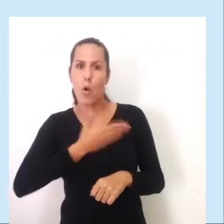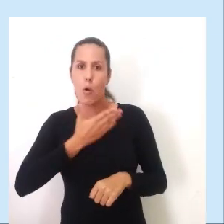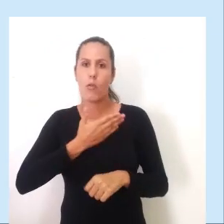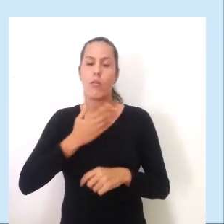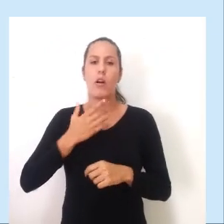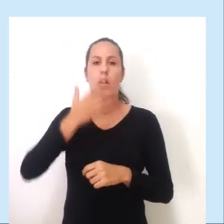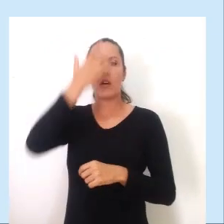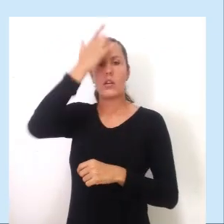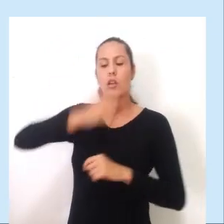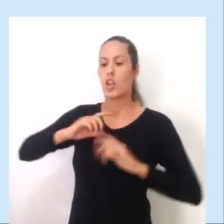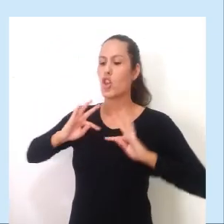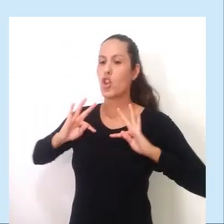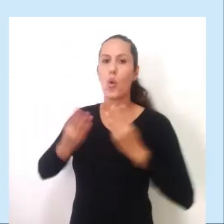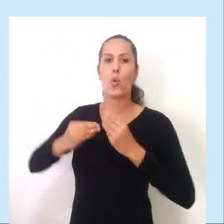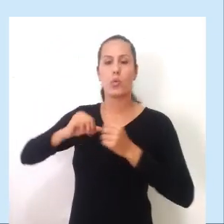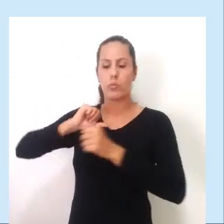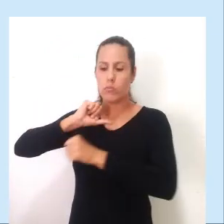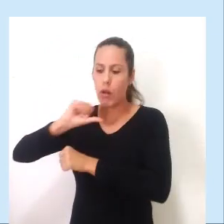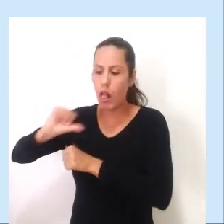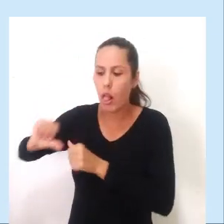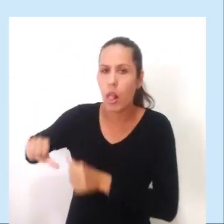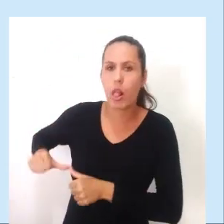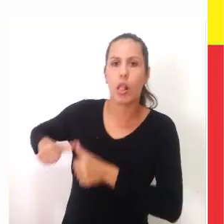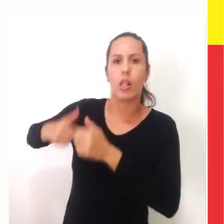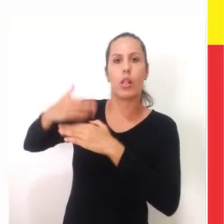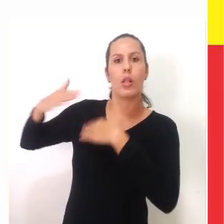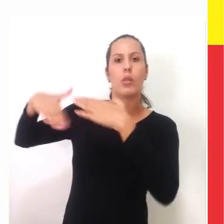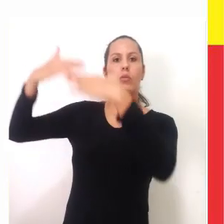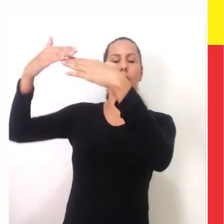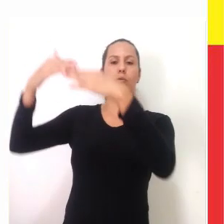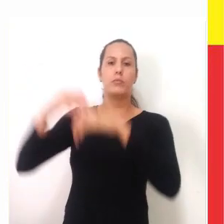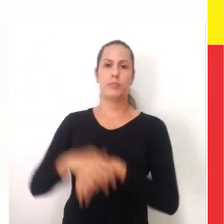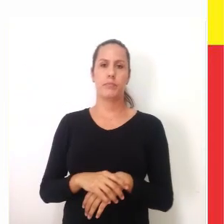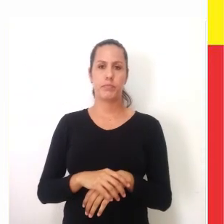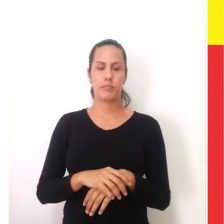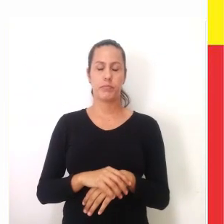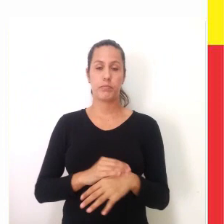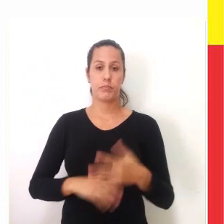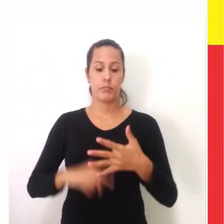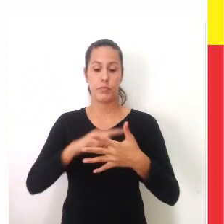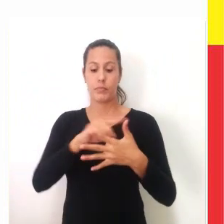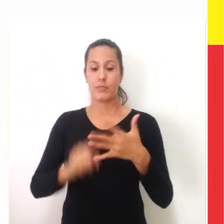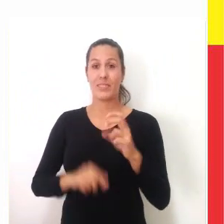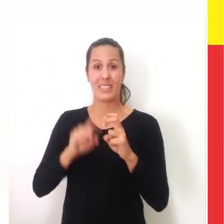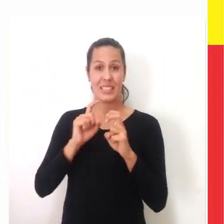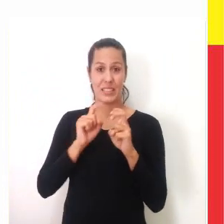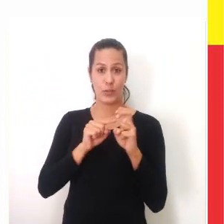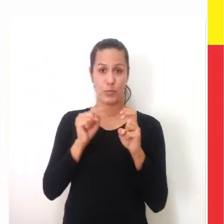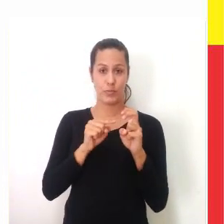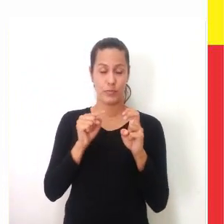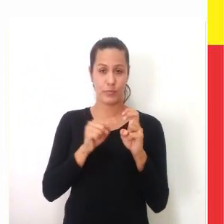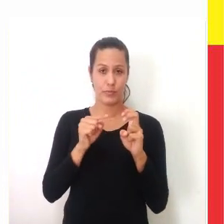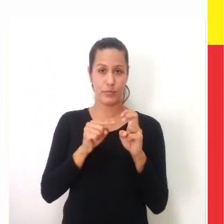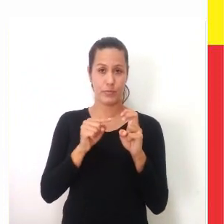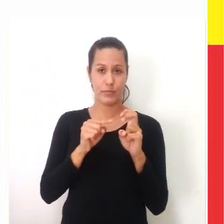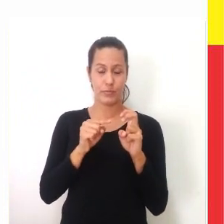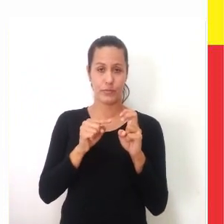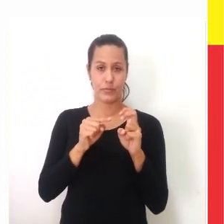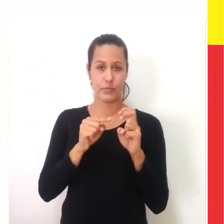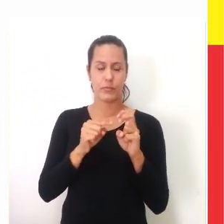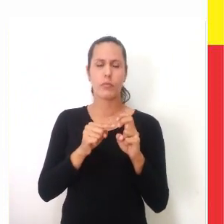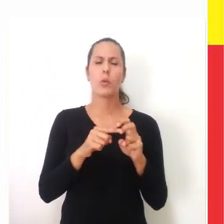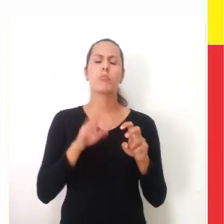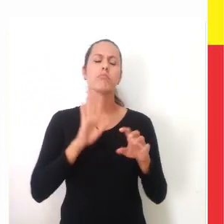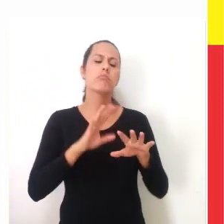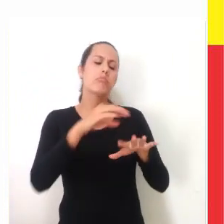que todo ser vivo evoluiu, ok? Quinto e último bom motivo. Os